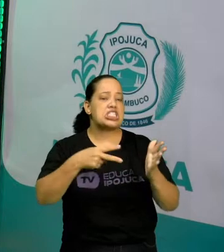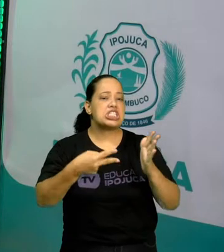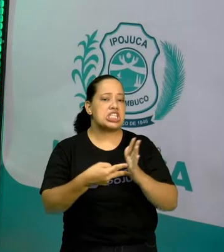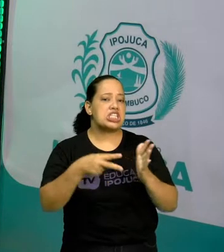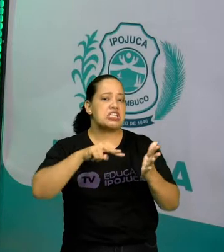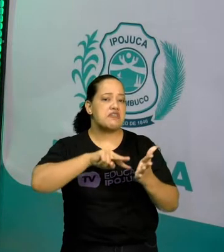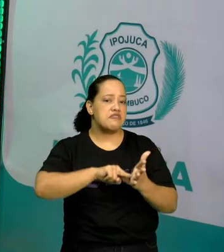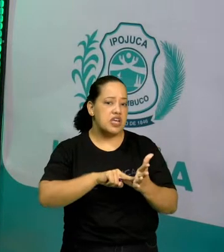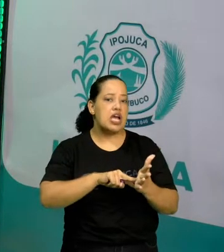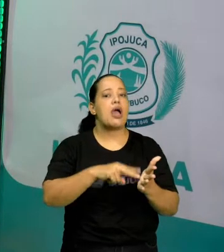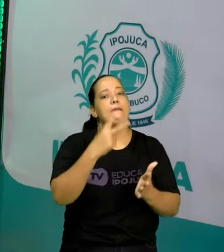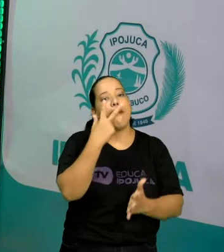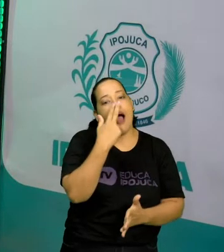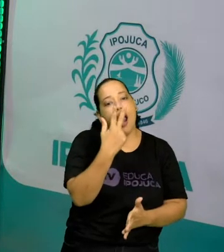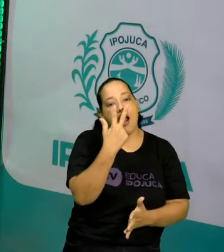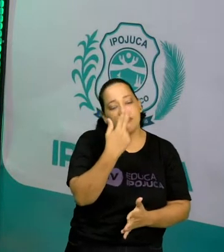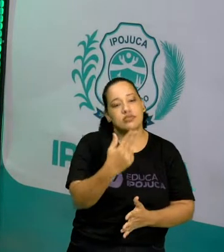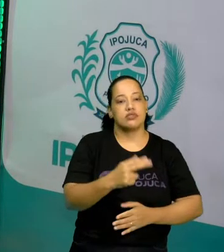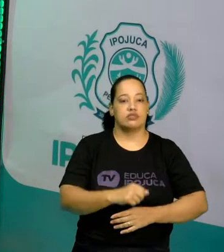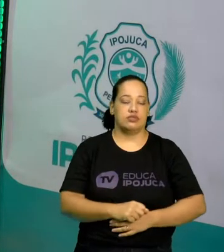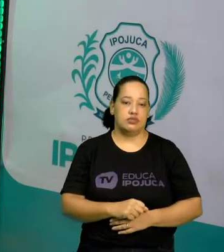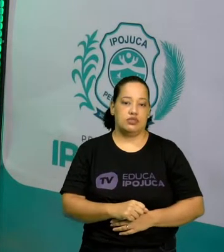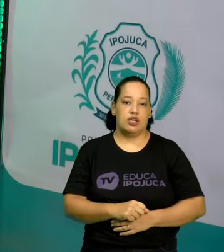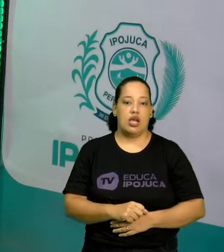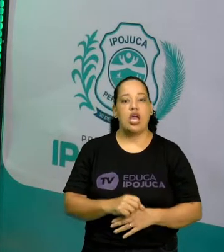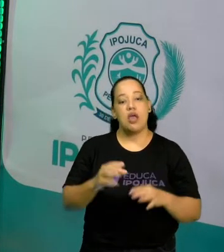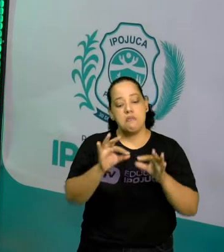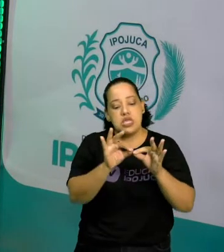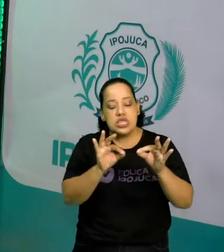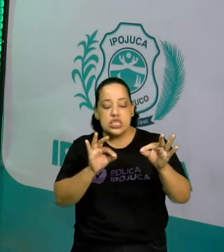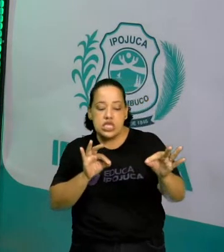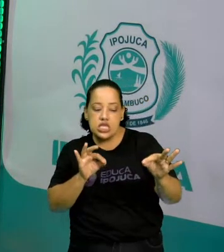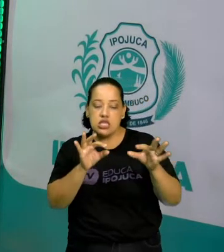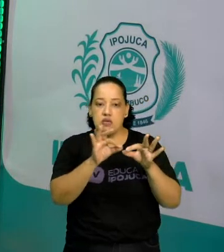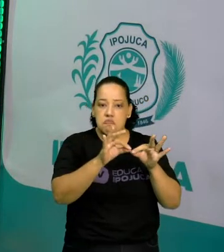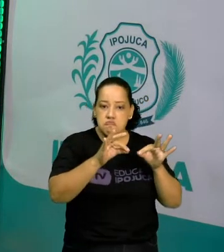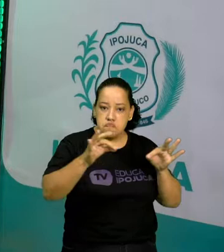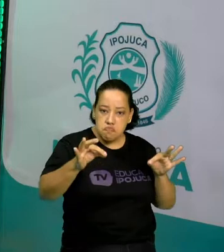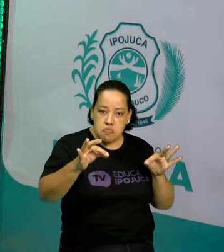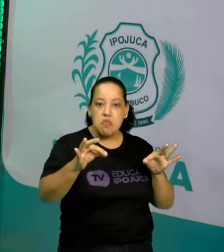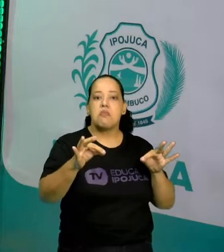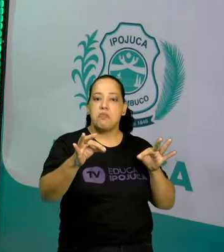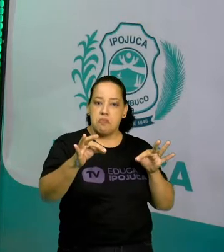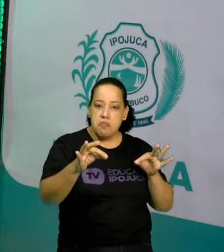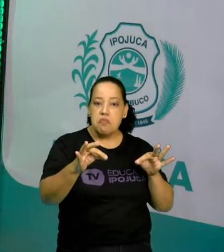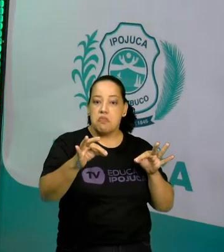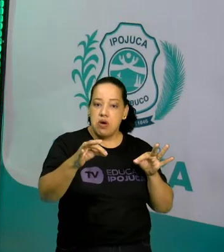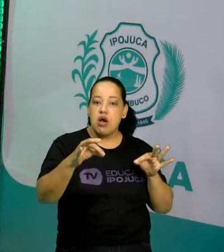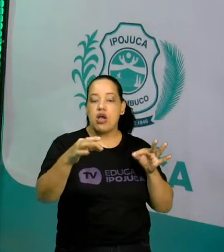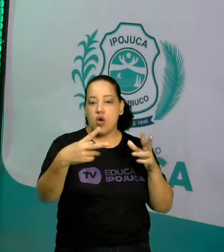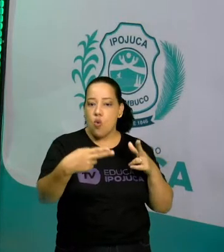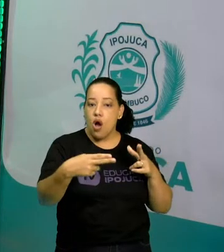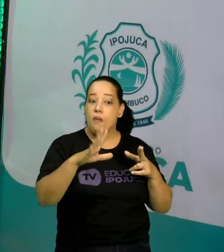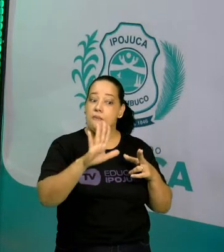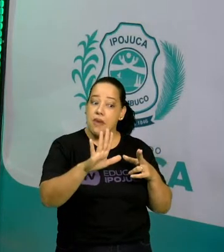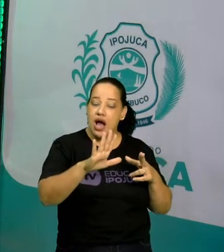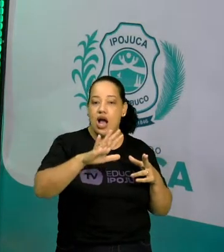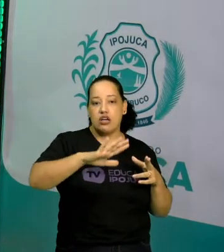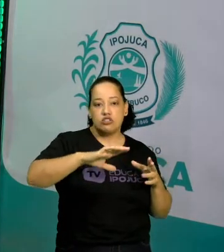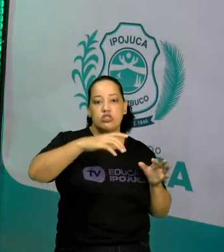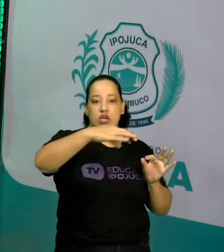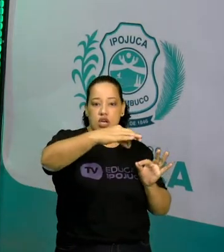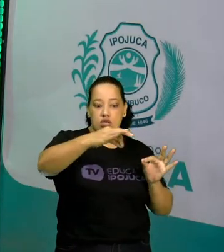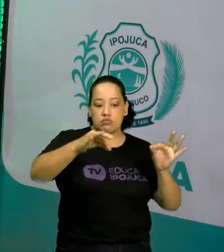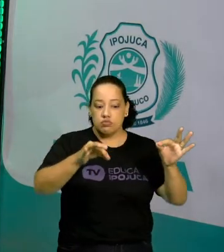de congruência é isso. Eles têm a mesma medida, os mesmos ângulos, porém estão em posições diferentes.